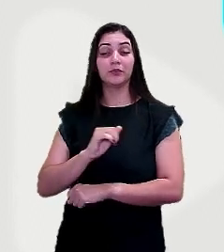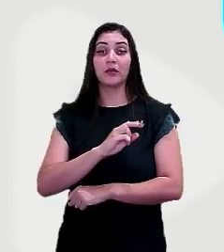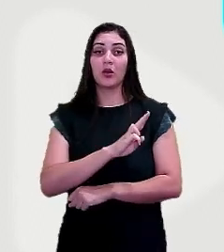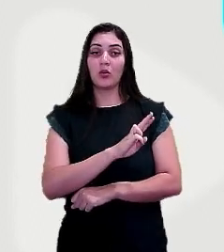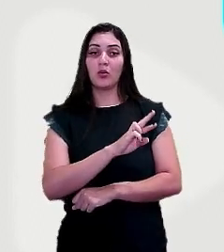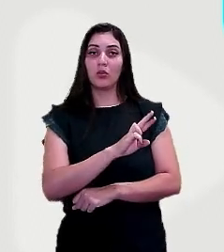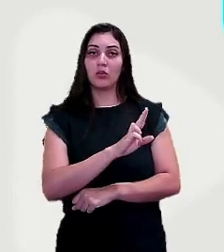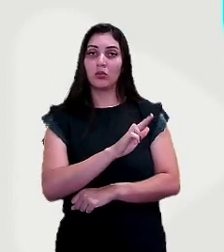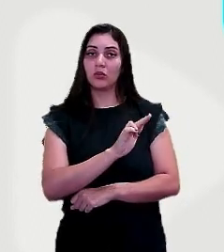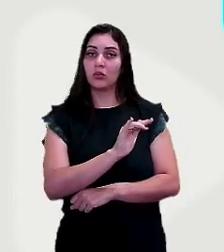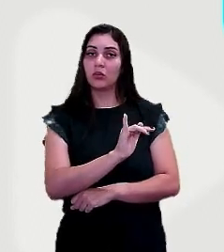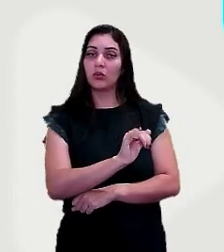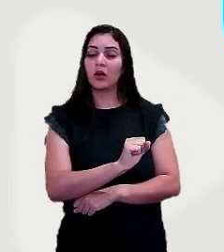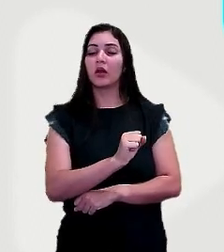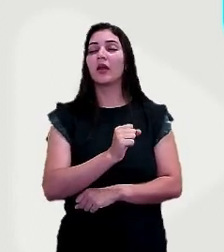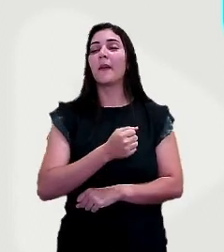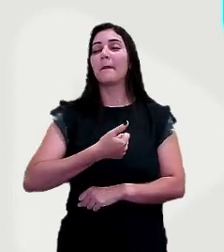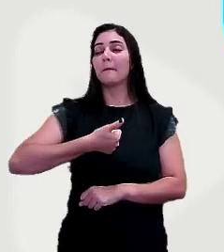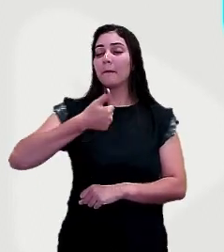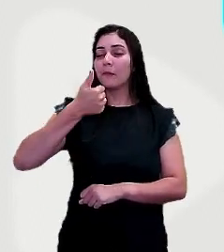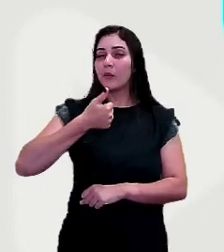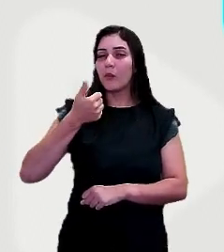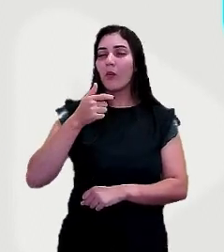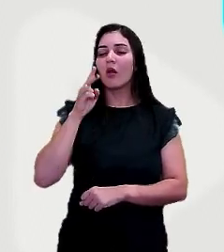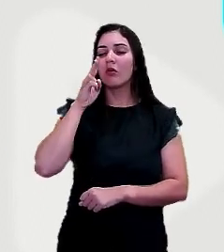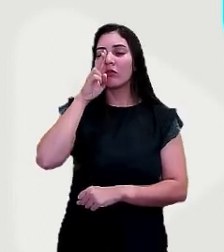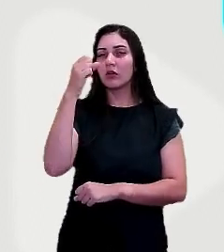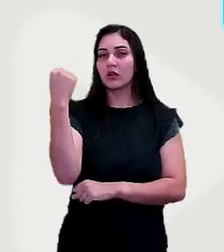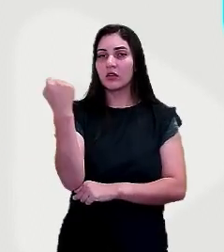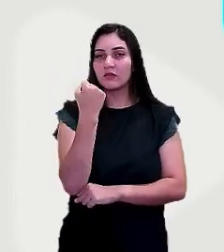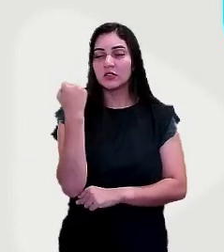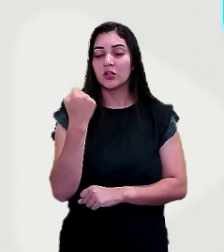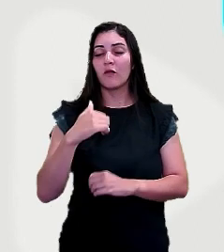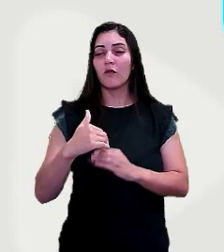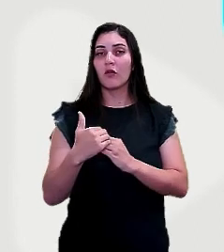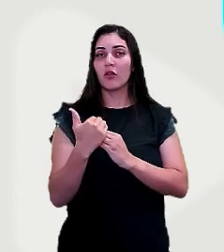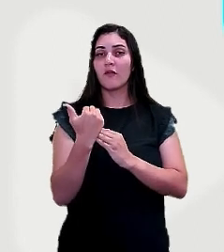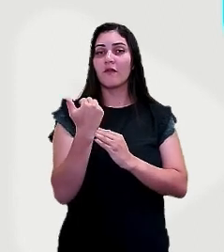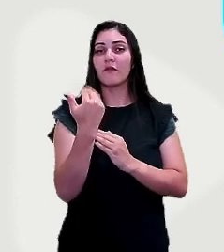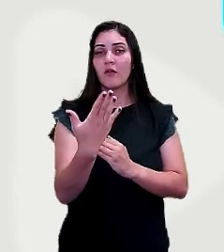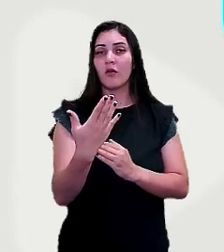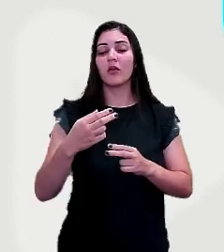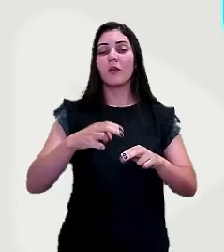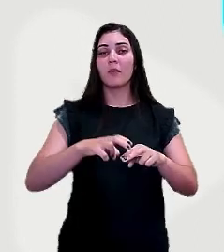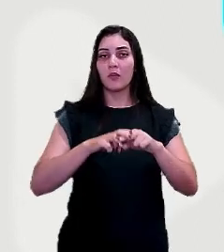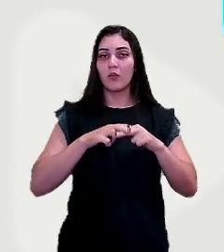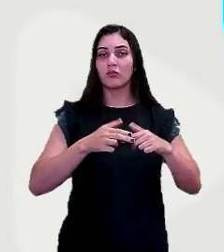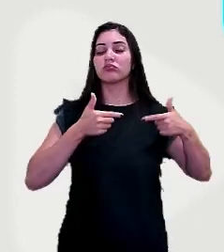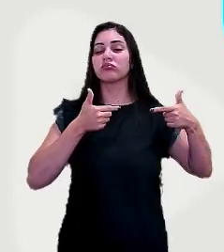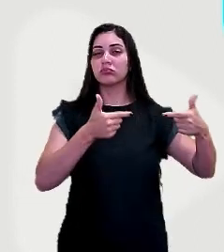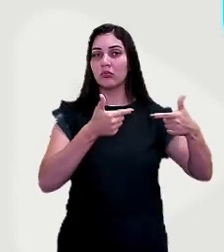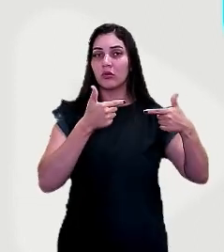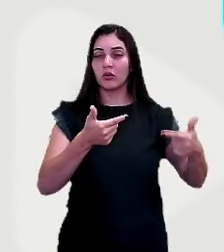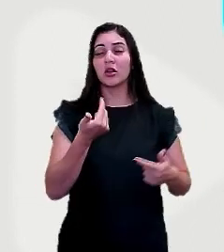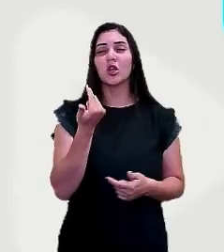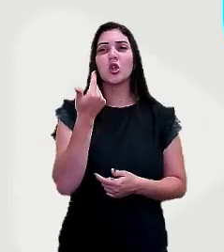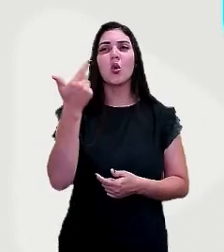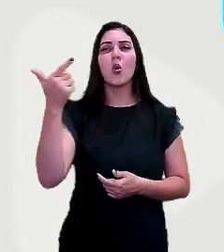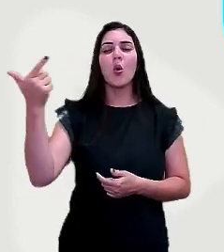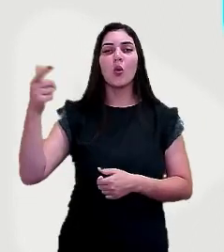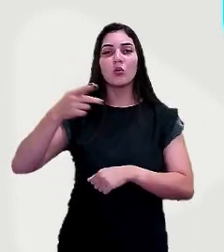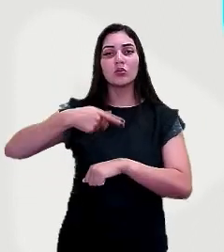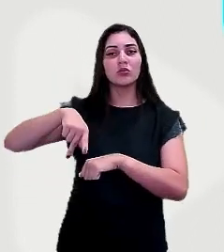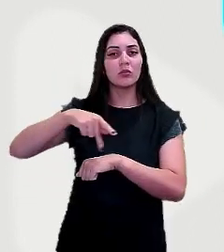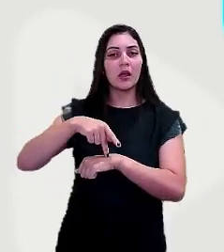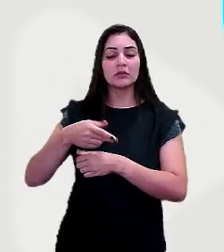campeão, ficou de fora em forma de protesto, já que outras seleções não participaram da sua Copa. Foi como eu citei anteriormente,